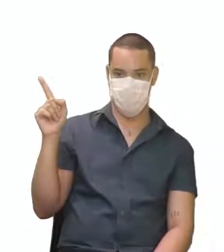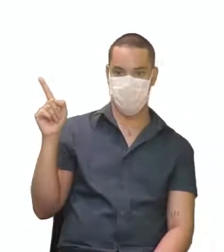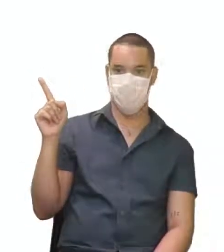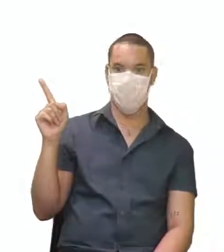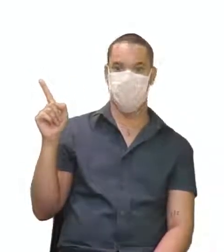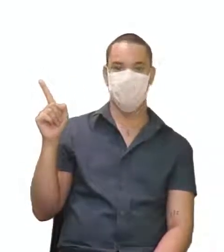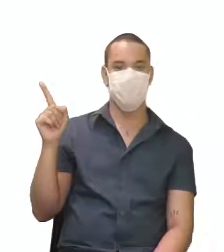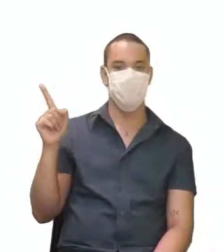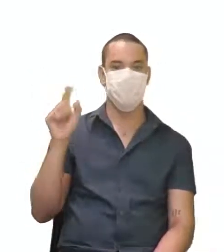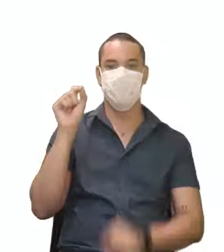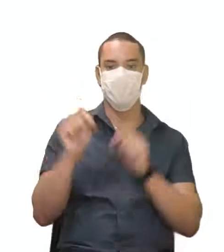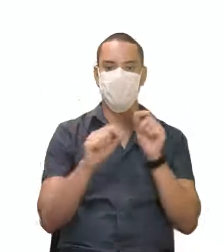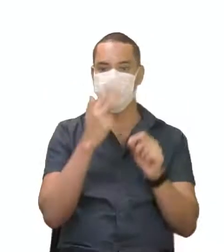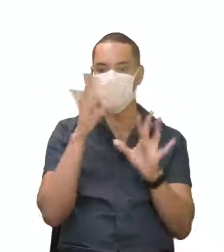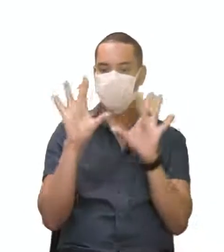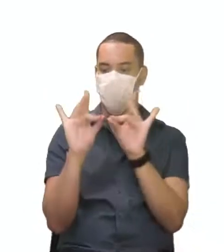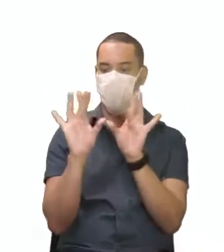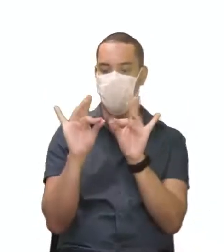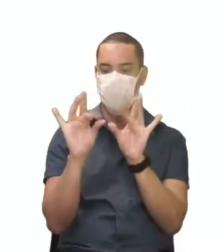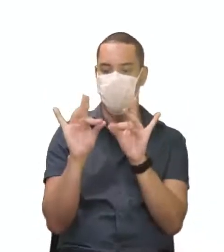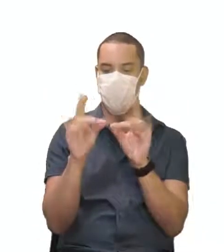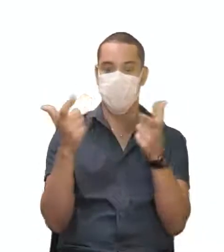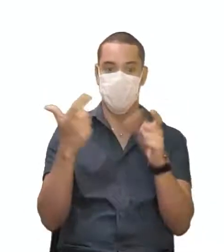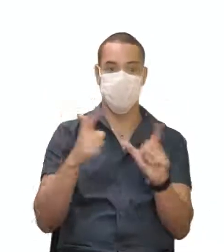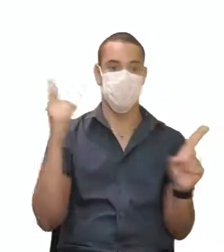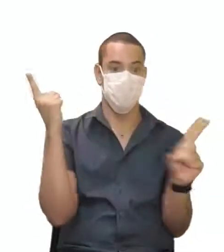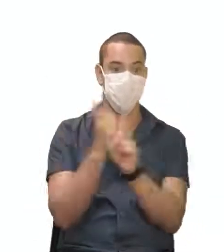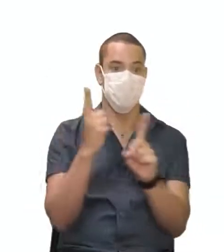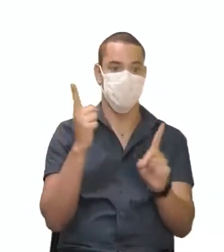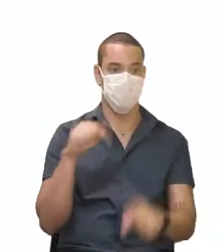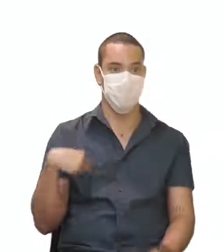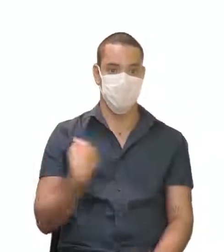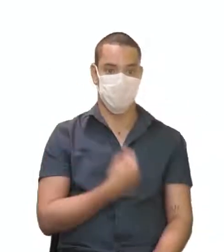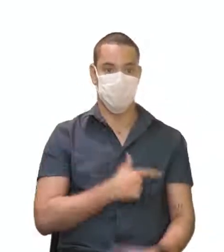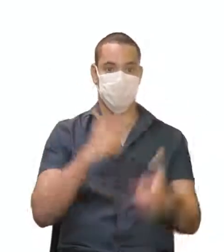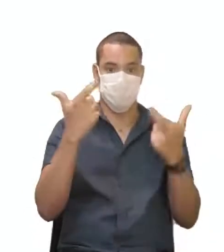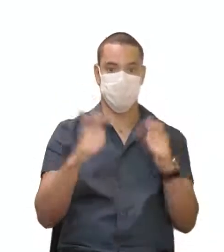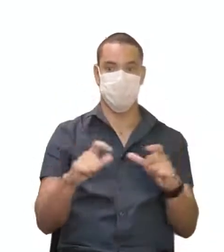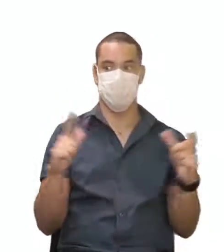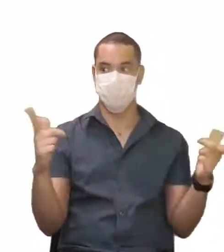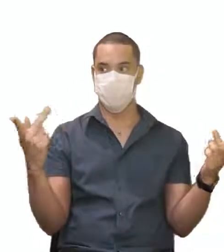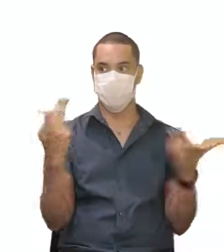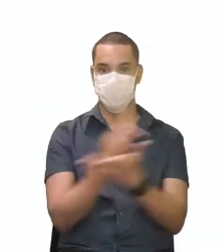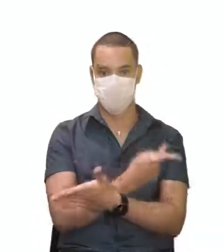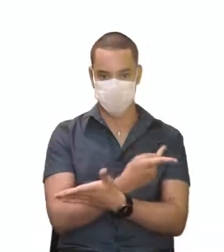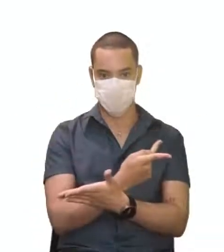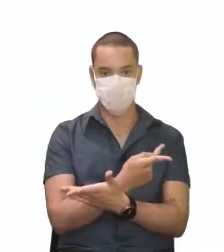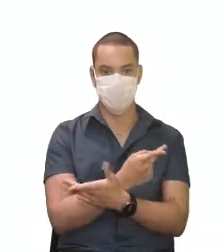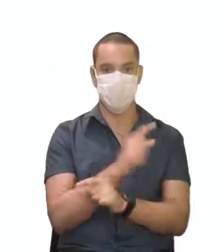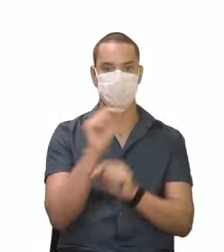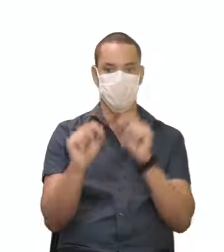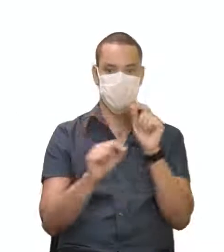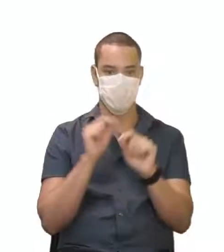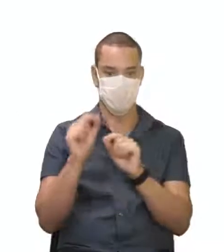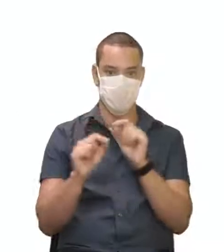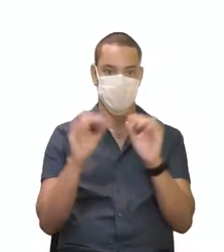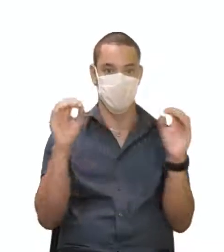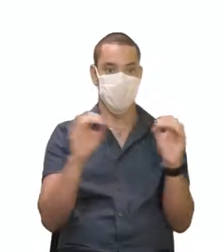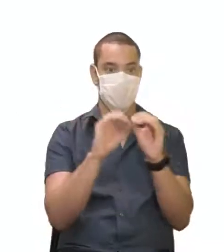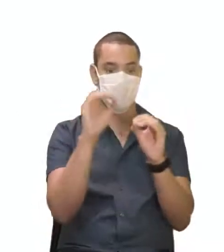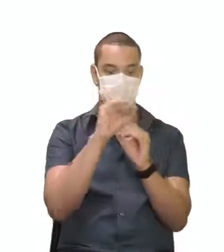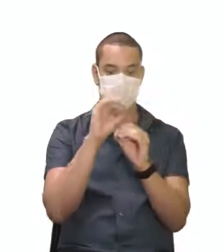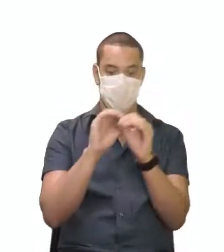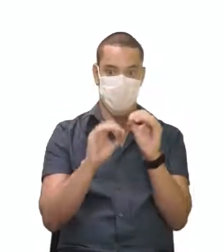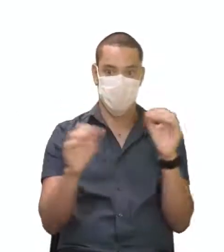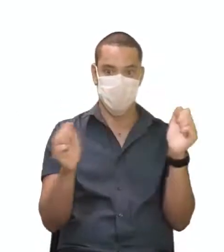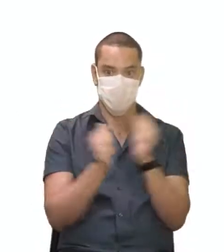É como se fosse uma colinha, é onde vai estar identificando pra gente aonde aconteceu esses crossing over. E